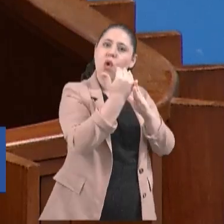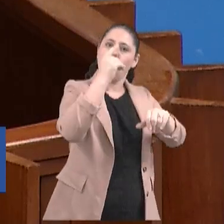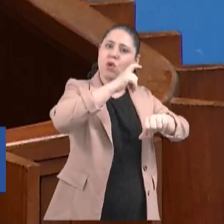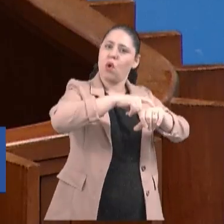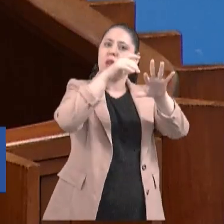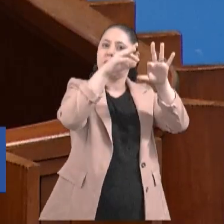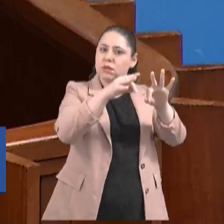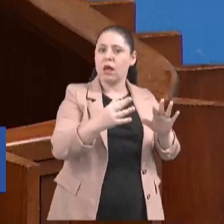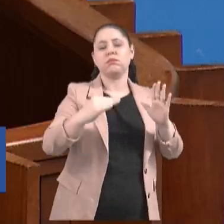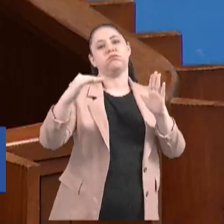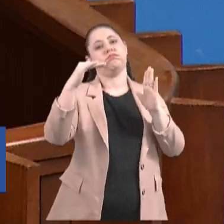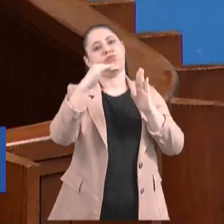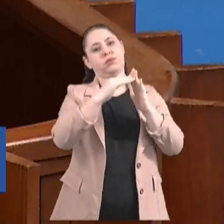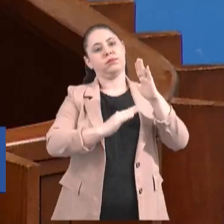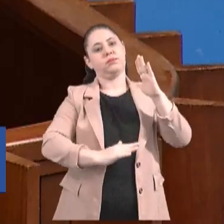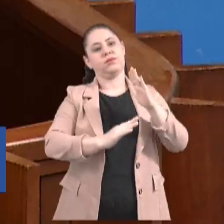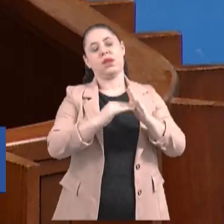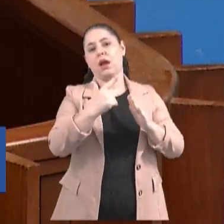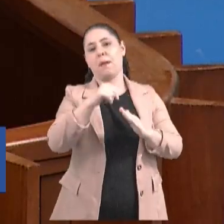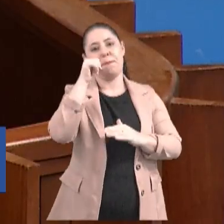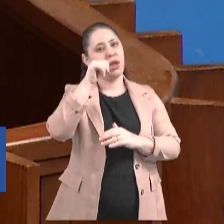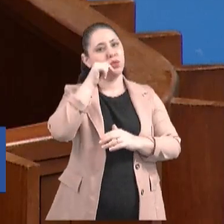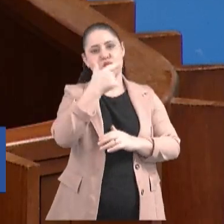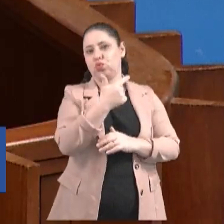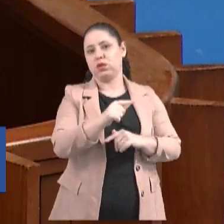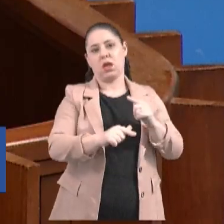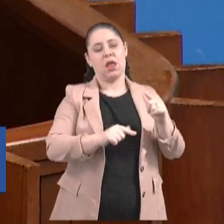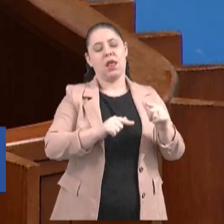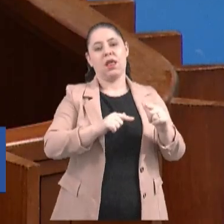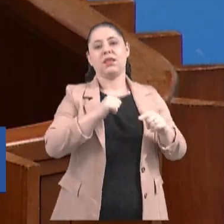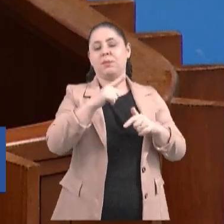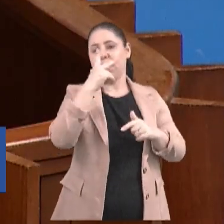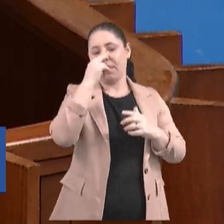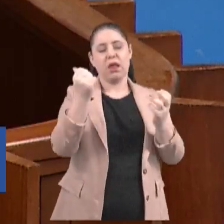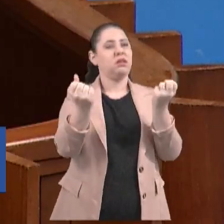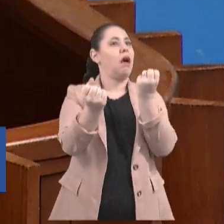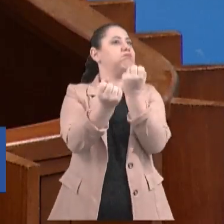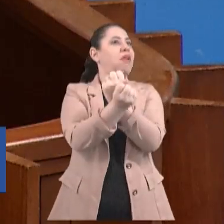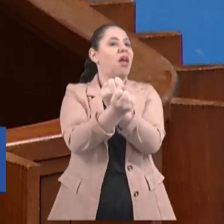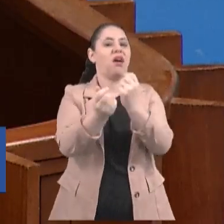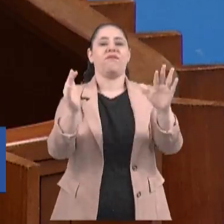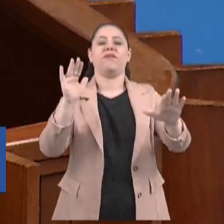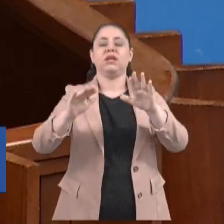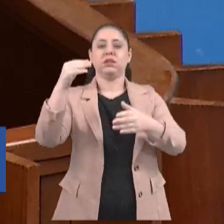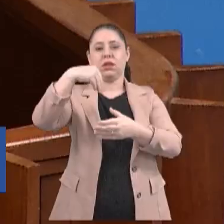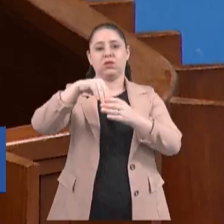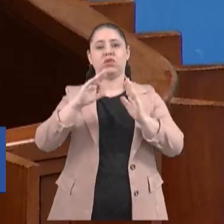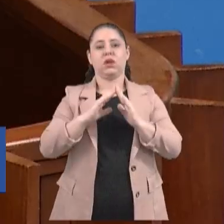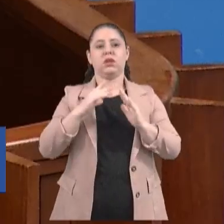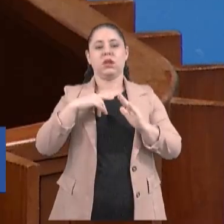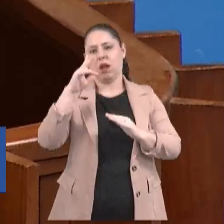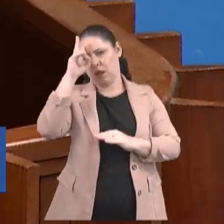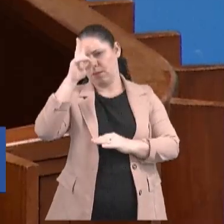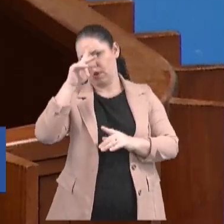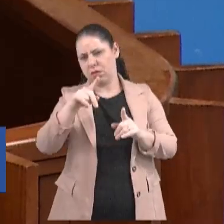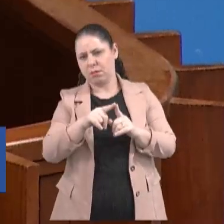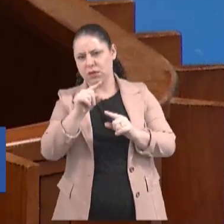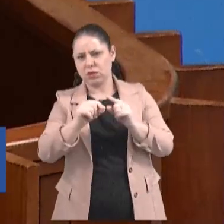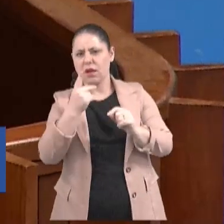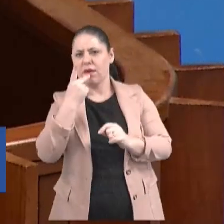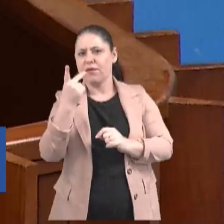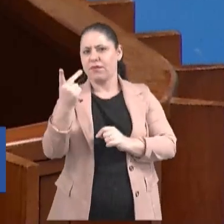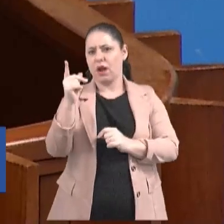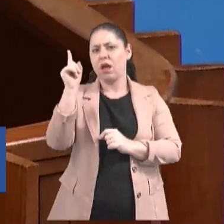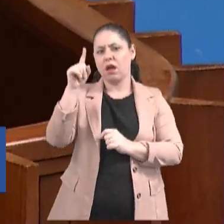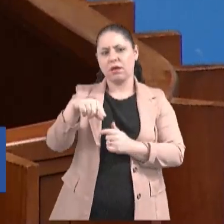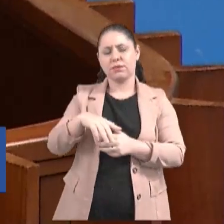horário de trabalho. Até então, essas mulheres tinham um trabalho escravos, muitas vezes, dentro de casa. E me lembro aqui até mesmo da